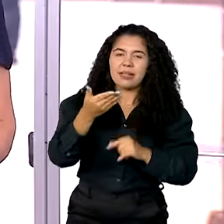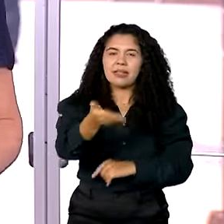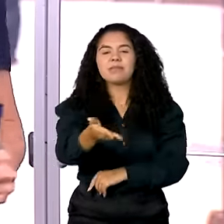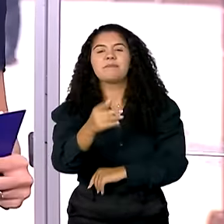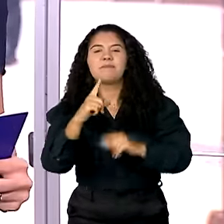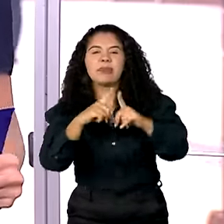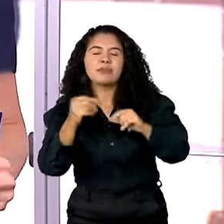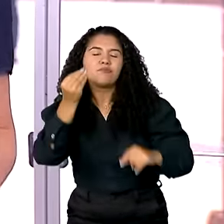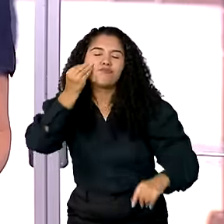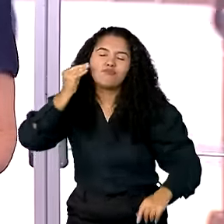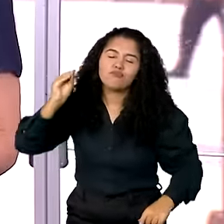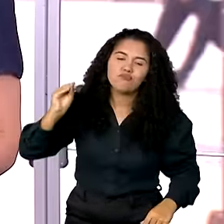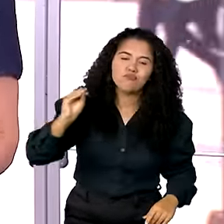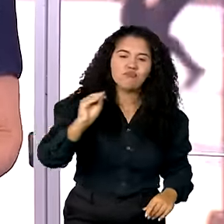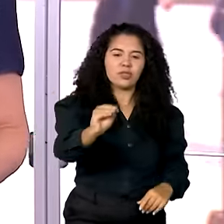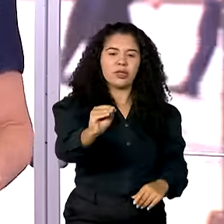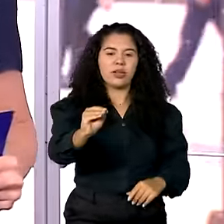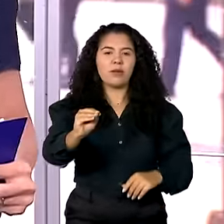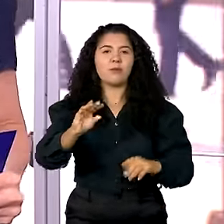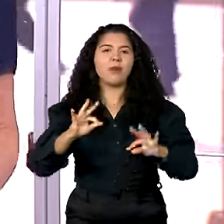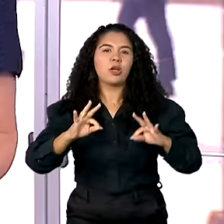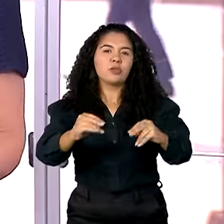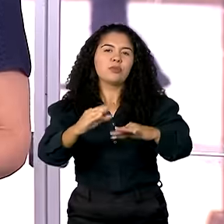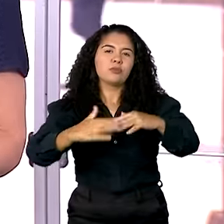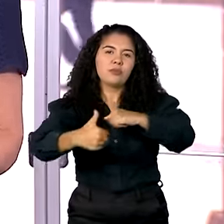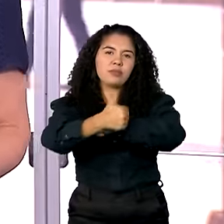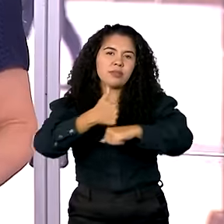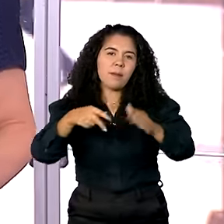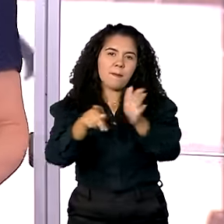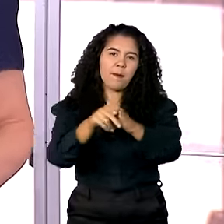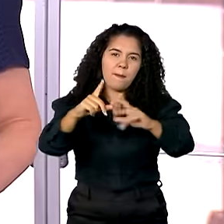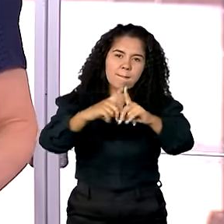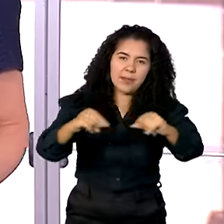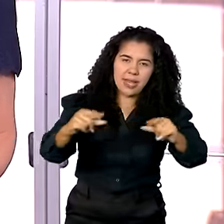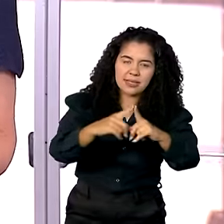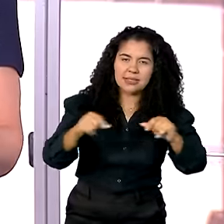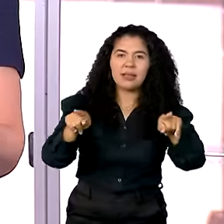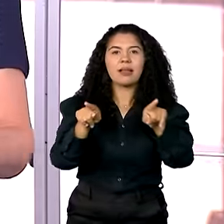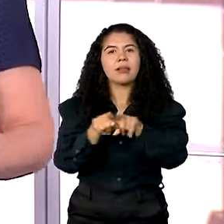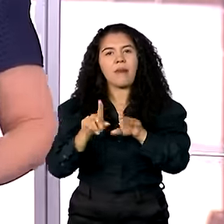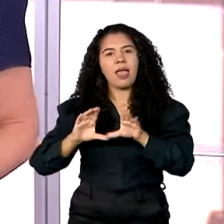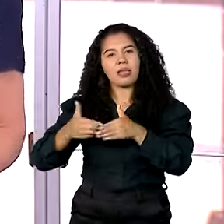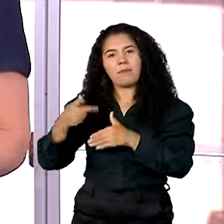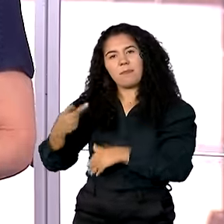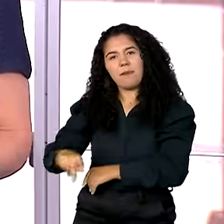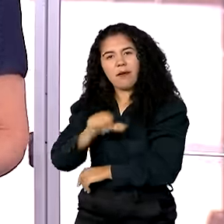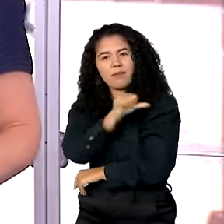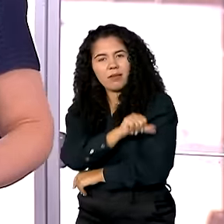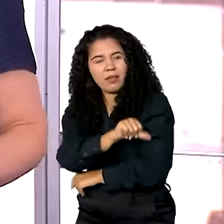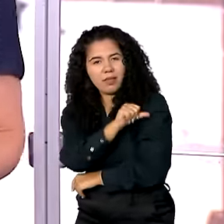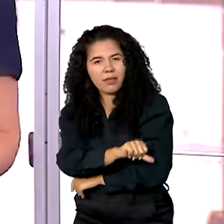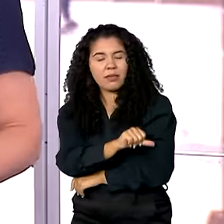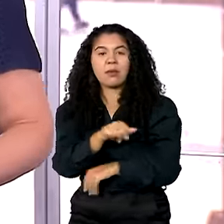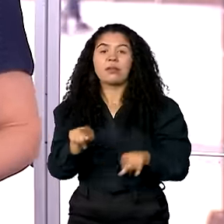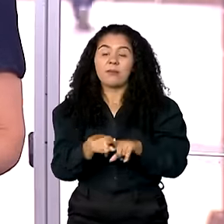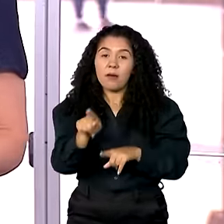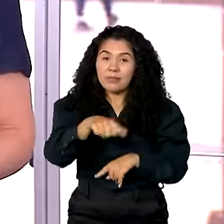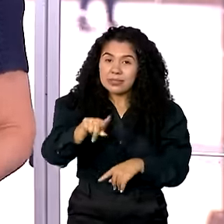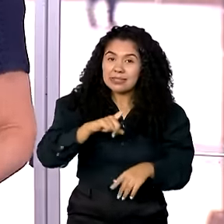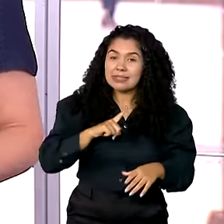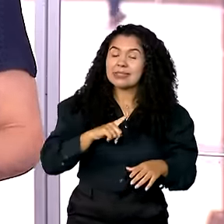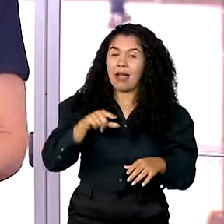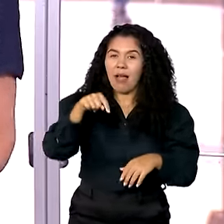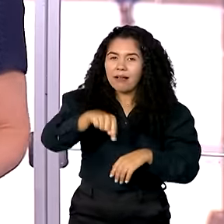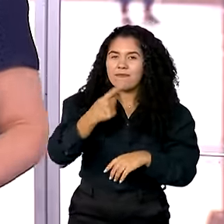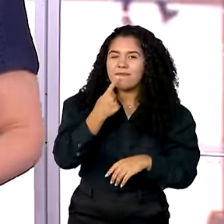um beijo bem grande para toda a nossa redação em Brasília, para toda a nossa equipe no Rio e para você que está aí nesse plantão, nesse